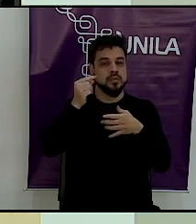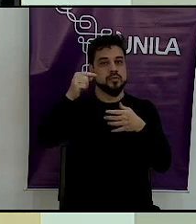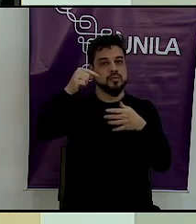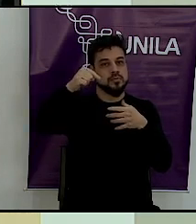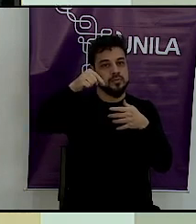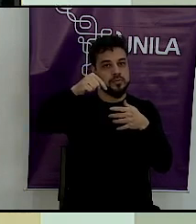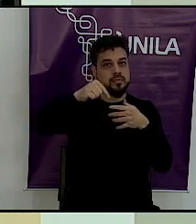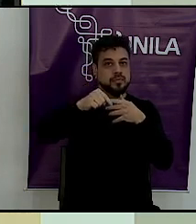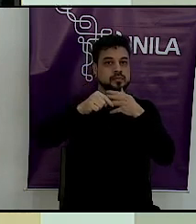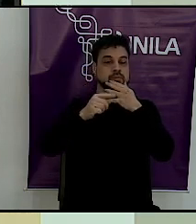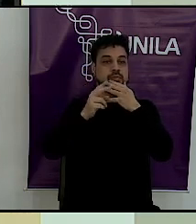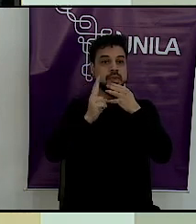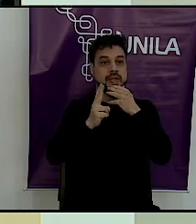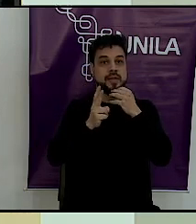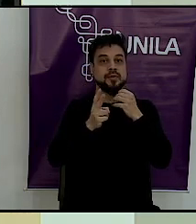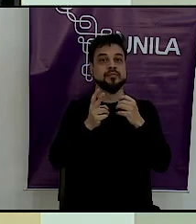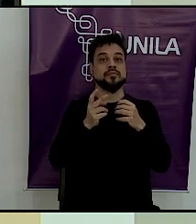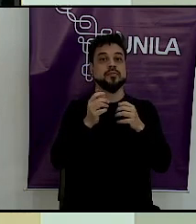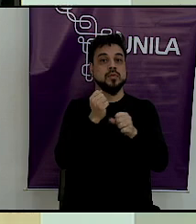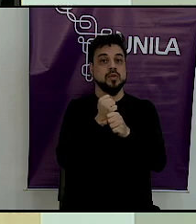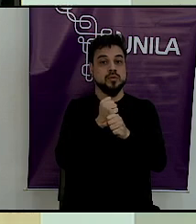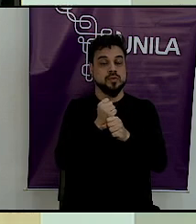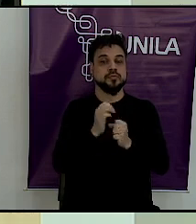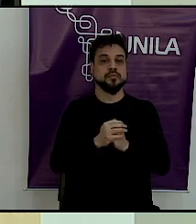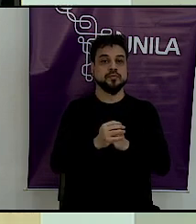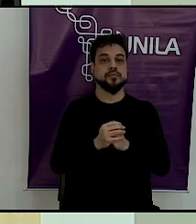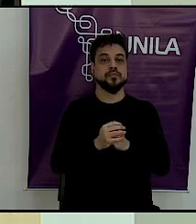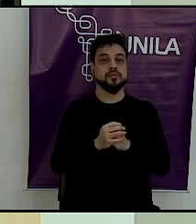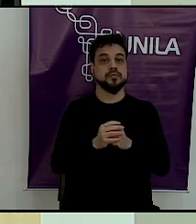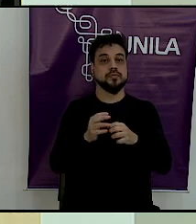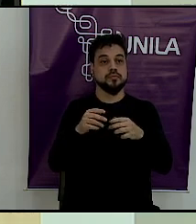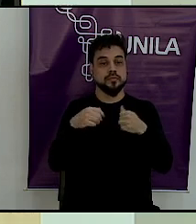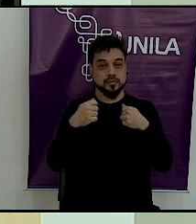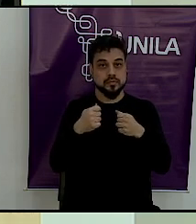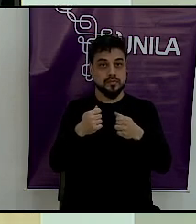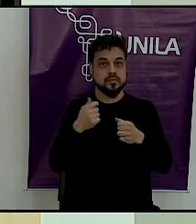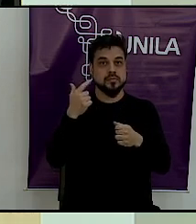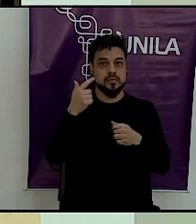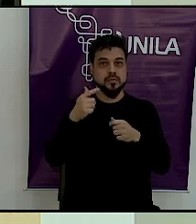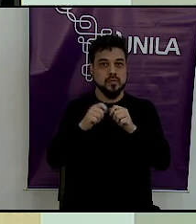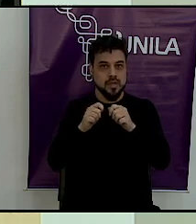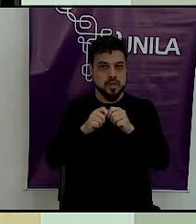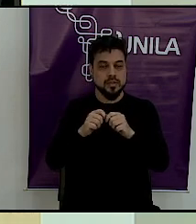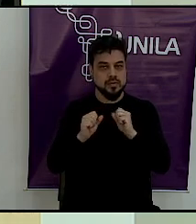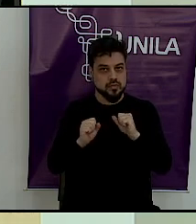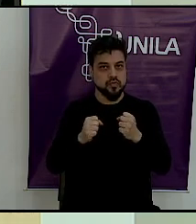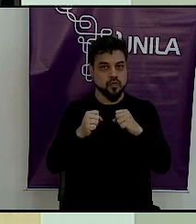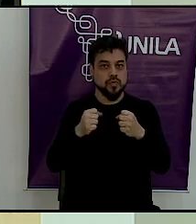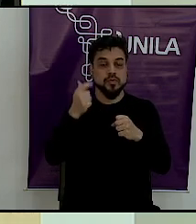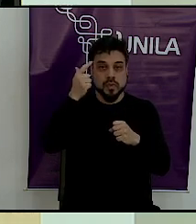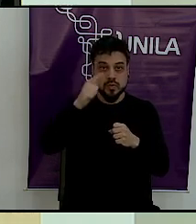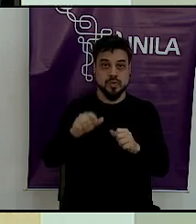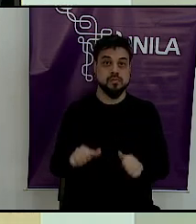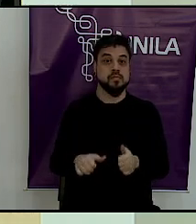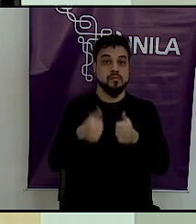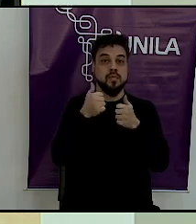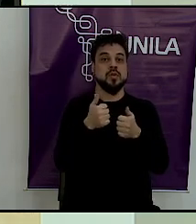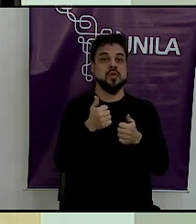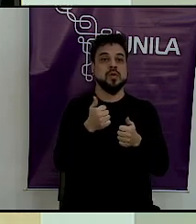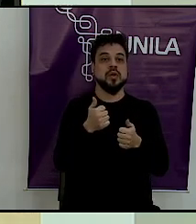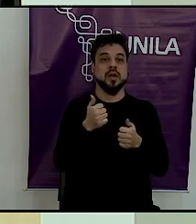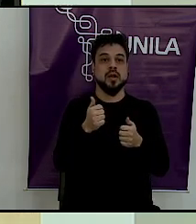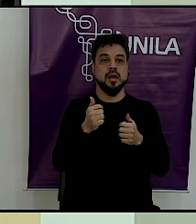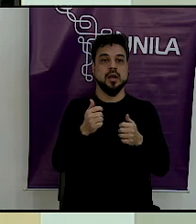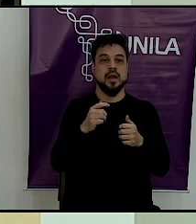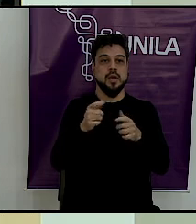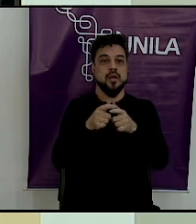queda desses indicadores nos últimos anos, né? Então, temos que trabalhar fortemente para melhorar esses indicadores. Então,